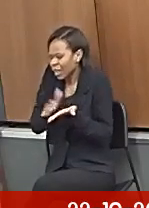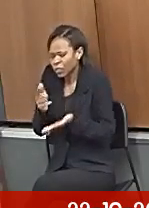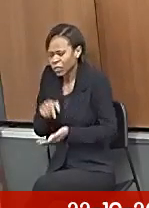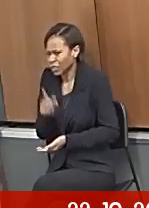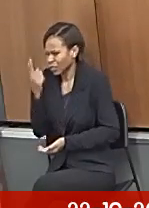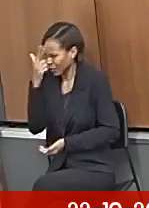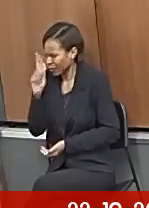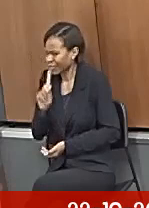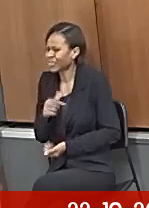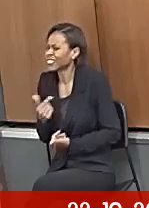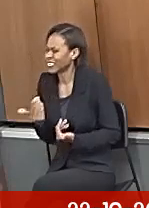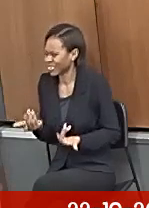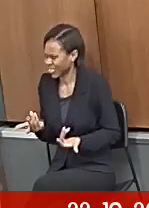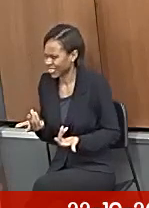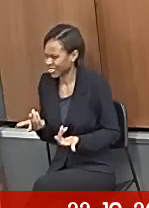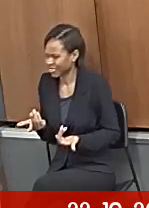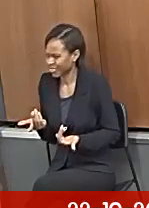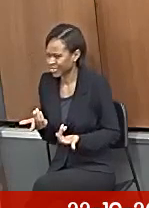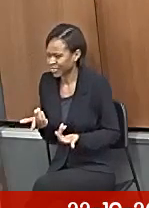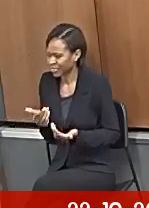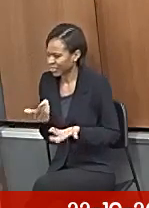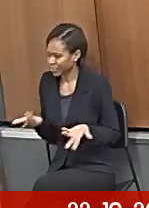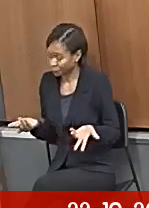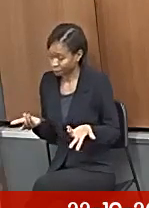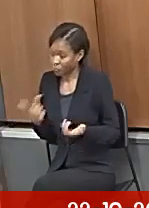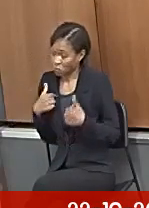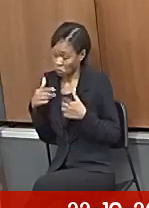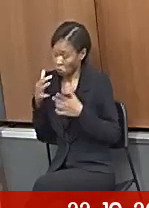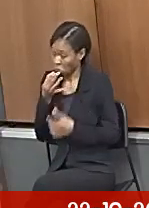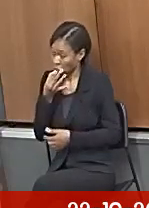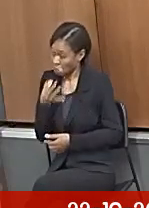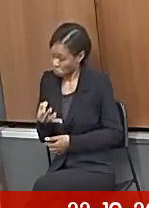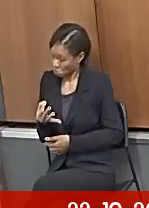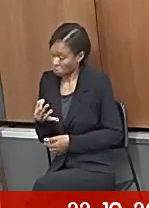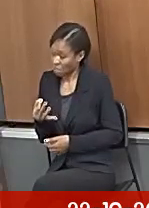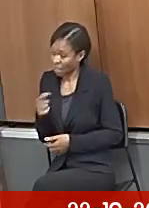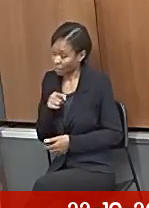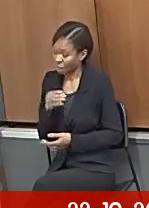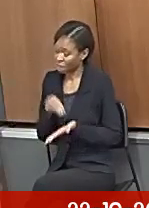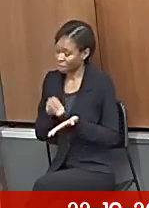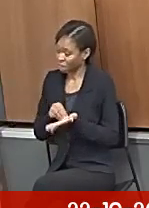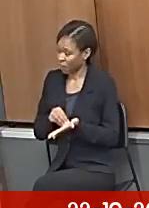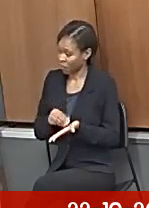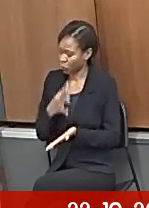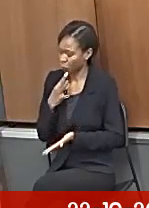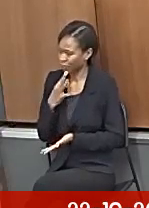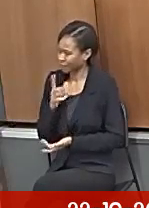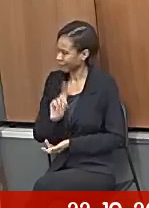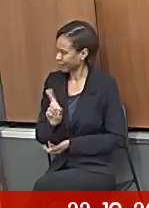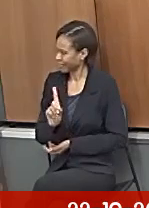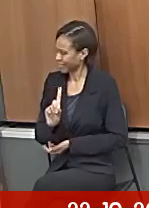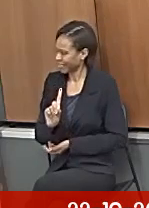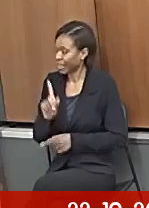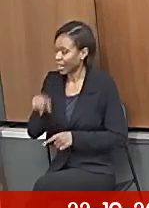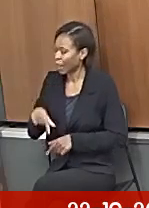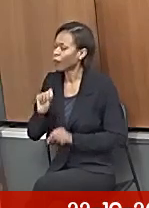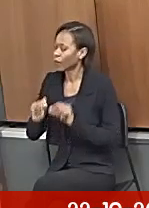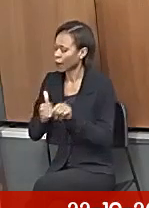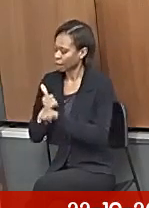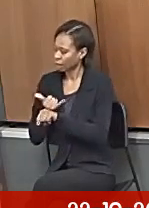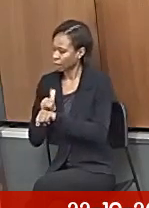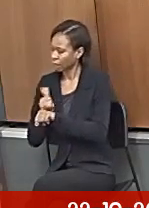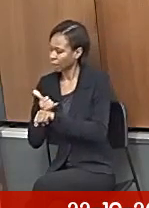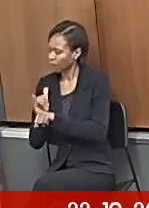sabendo, por menor que seja essa escola. Então, ao meu ver, não é desconhecimento, não. É uma manobra para que